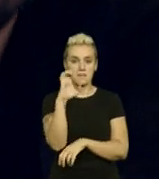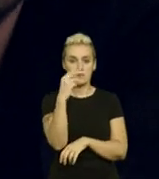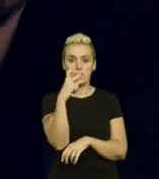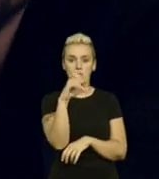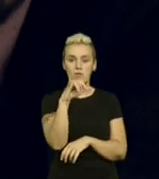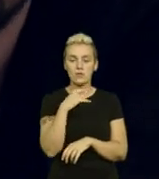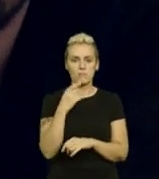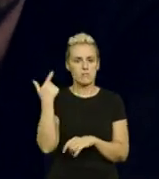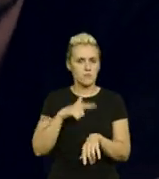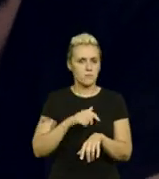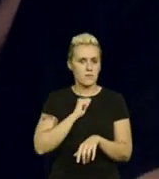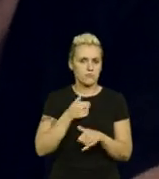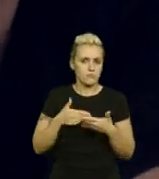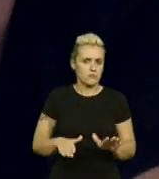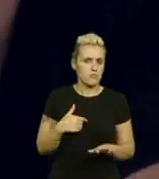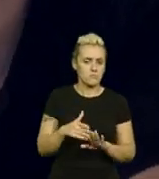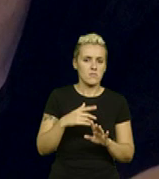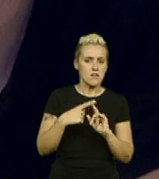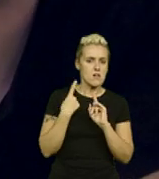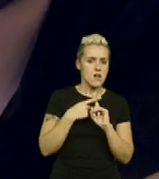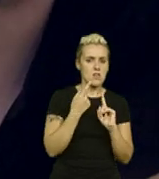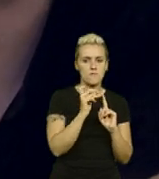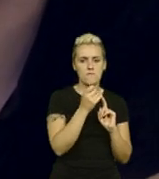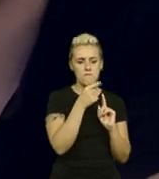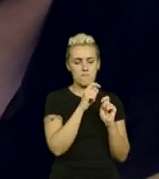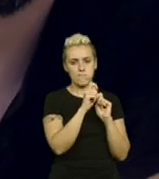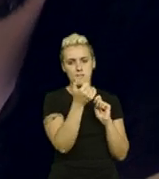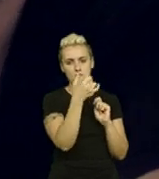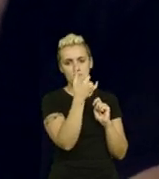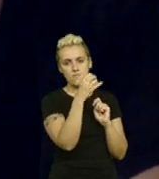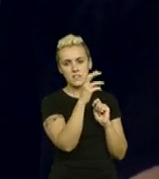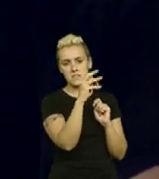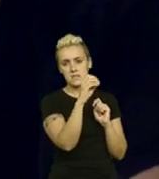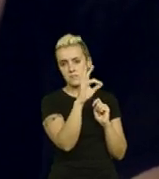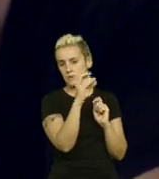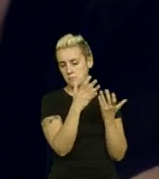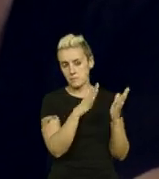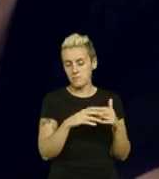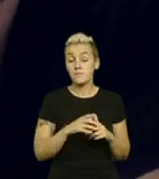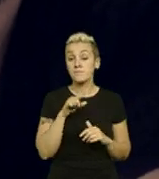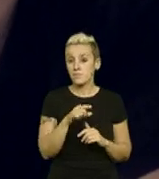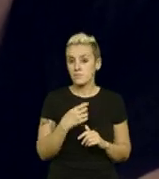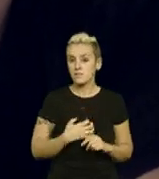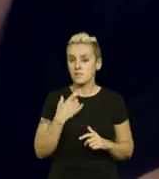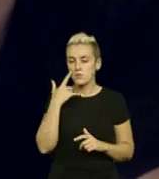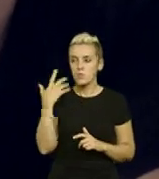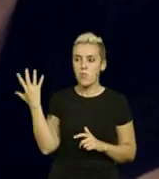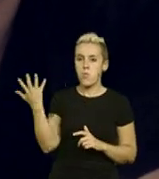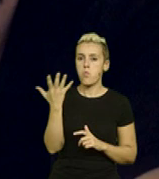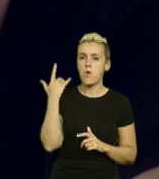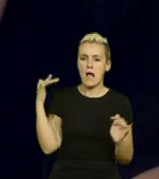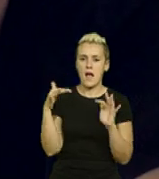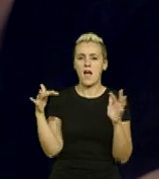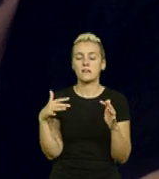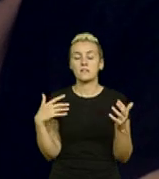sido muito antes de mexer em 2010 dando apenas 20 choveu 30 40 aí é trazido grande o